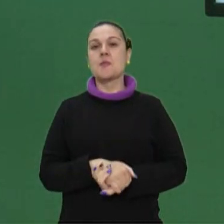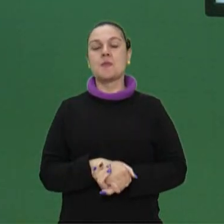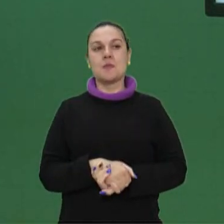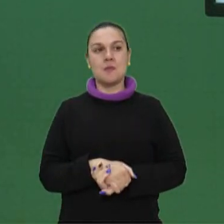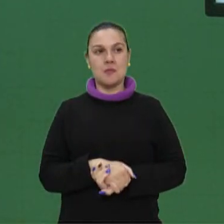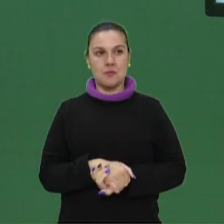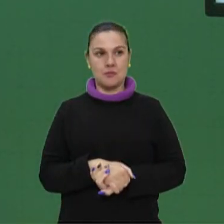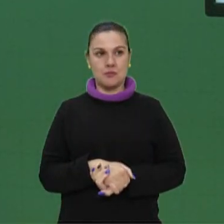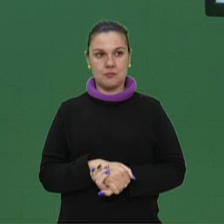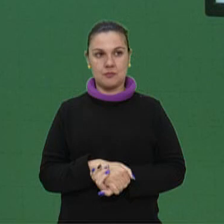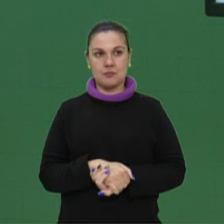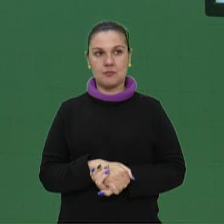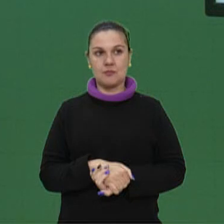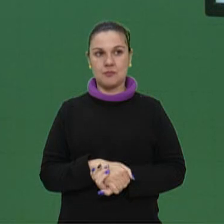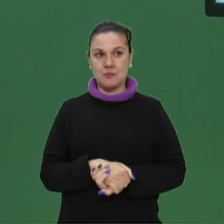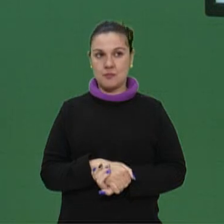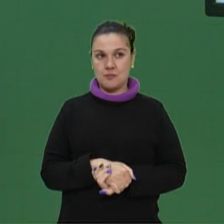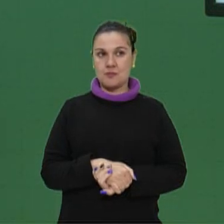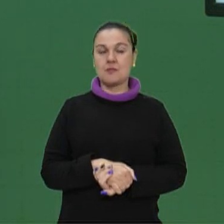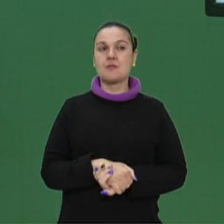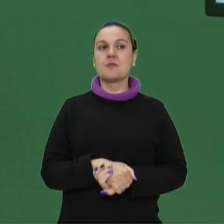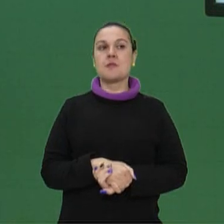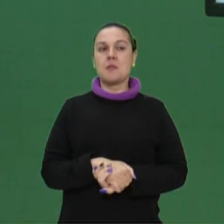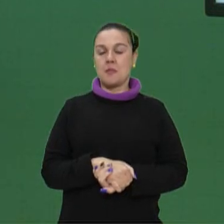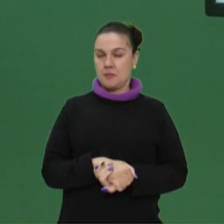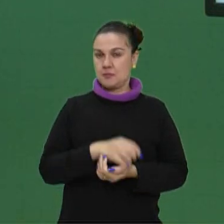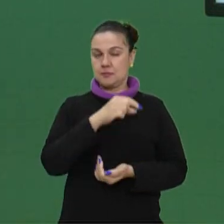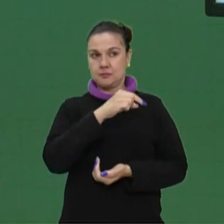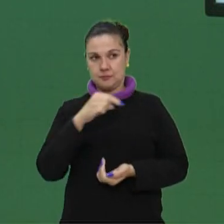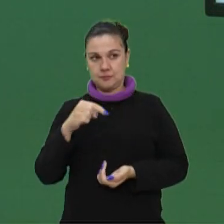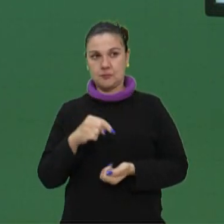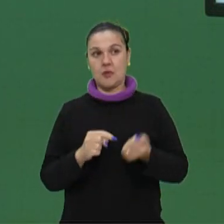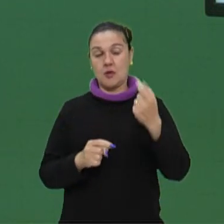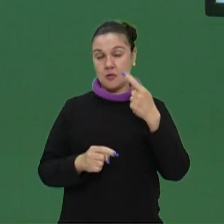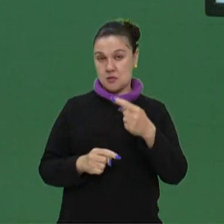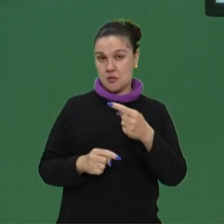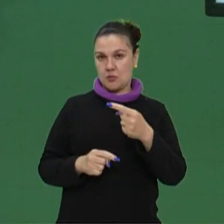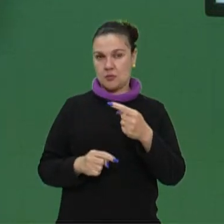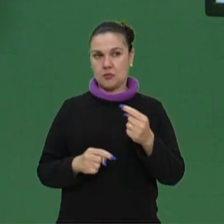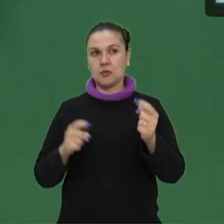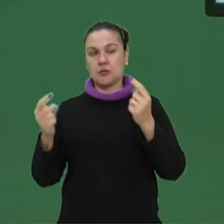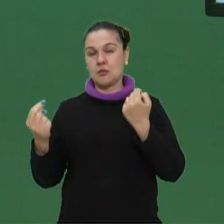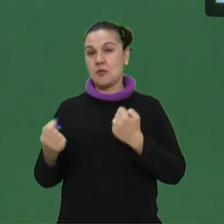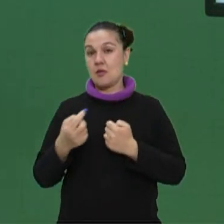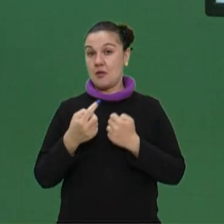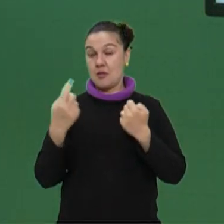elemento é 1. Então, é o primeiro elevado ao quadrado menos o segundo. O segundo, nos 2